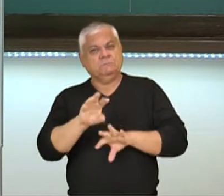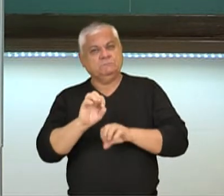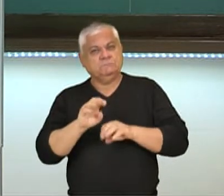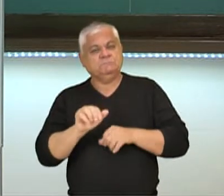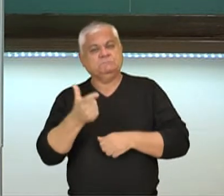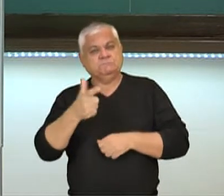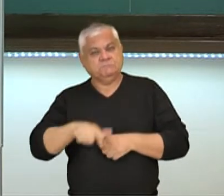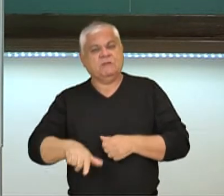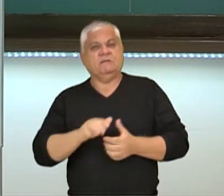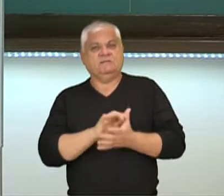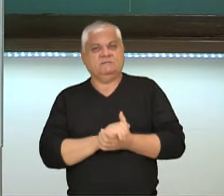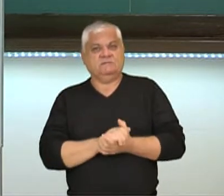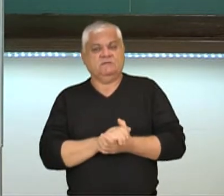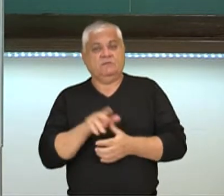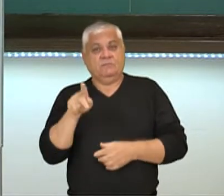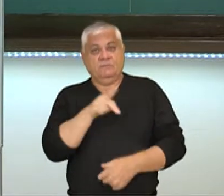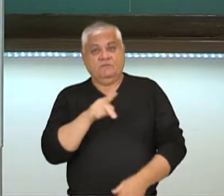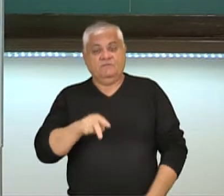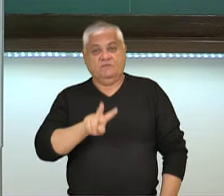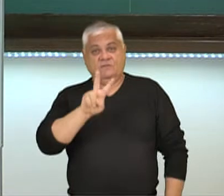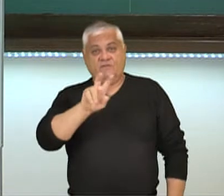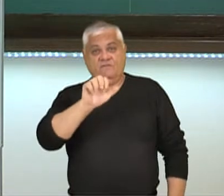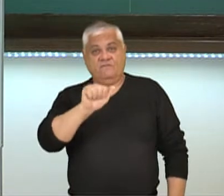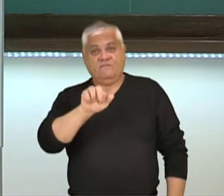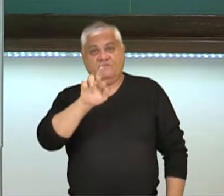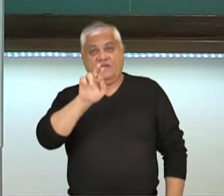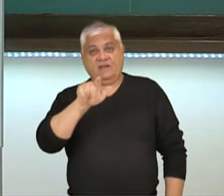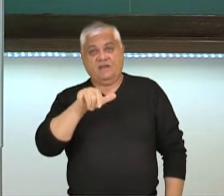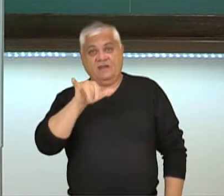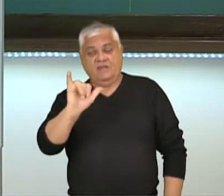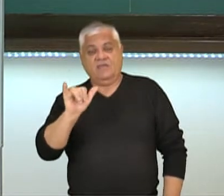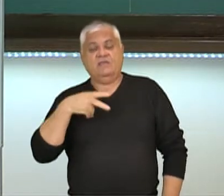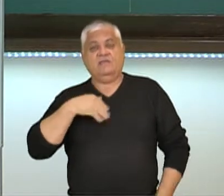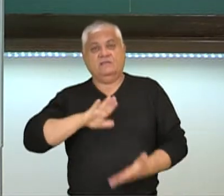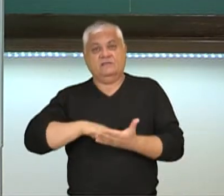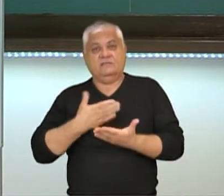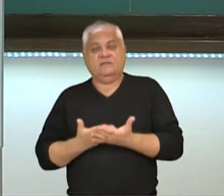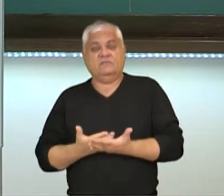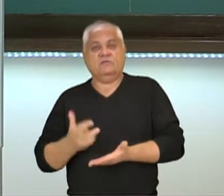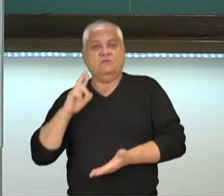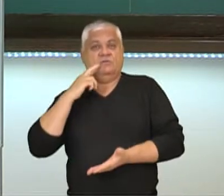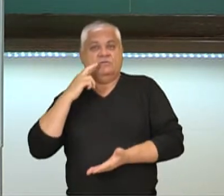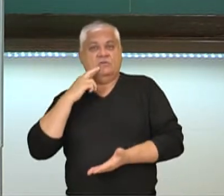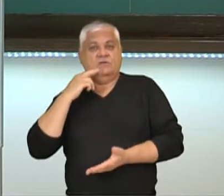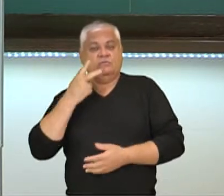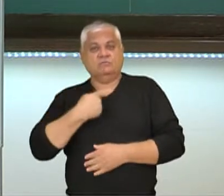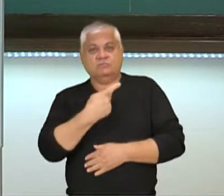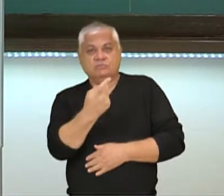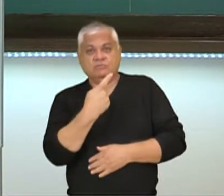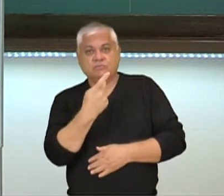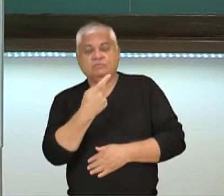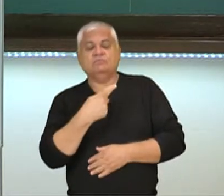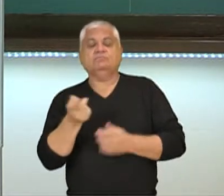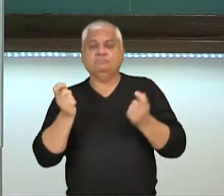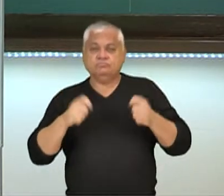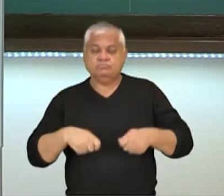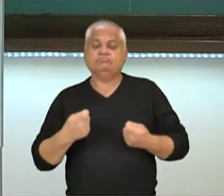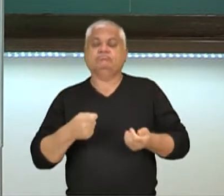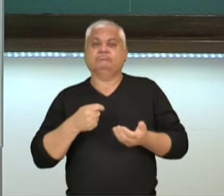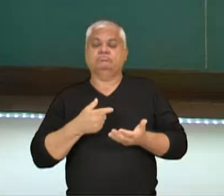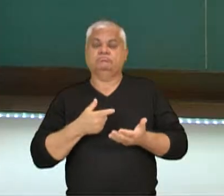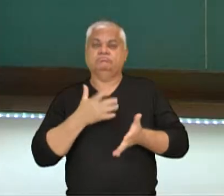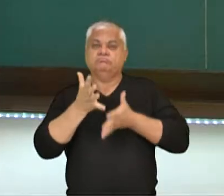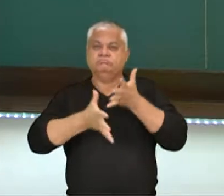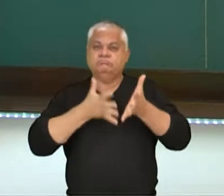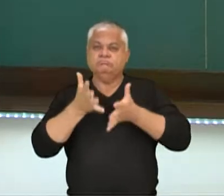para você. Eu sou o professor Varley e aqui nós temos o nosso intérprete, o Ronaldo. Nós juntos faremos uma aula bem